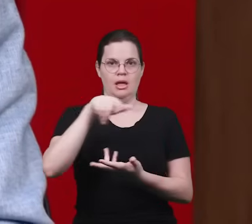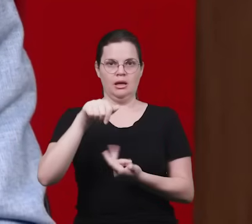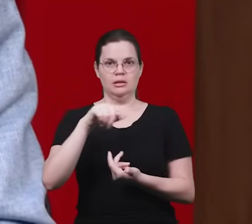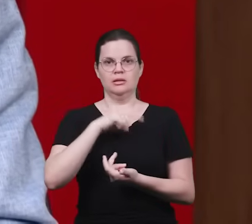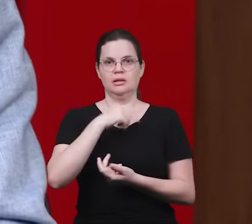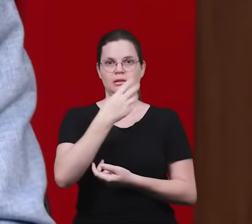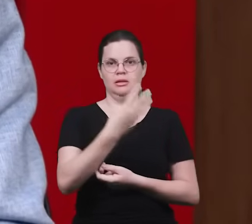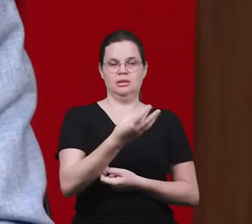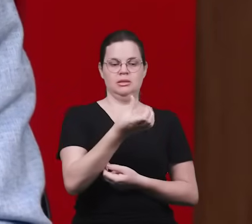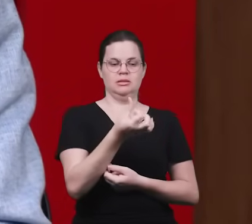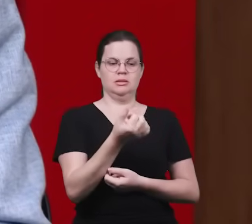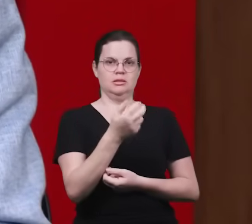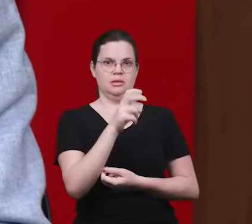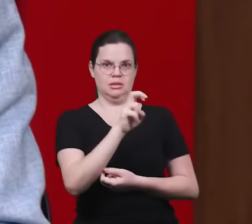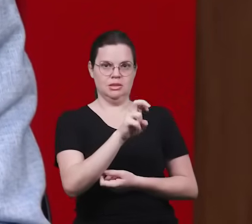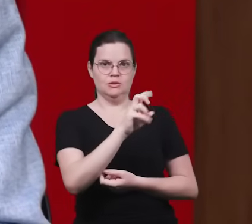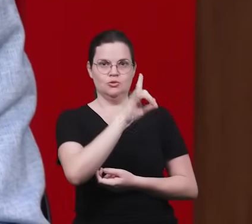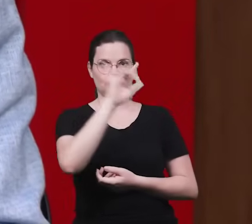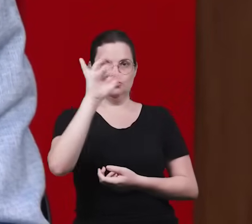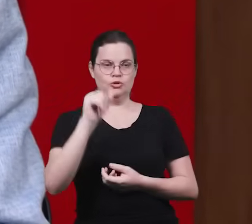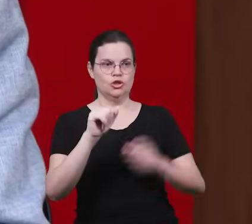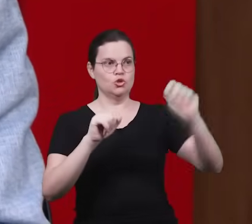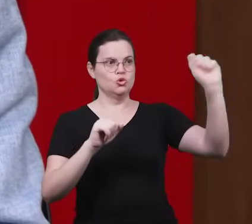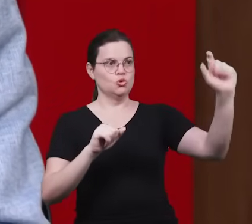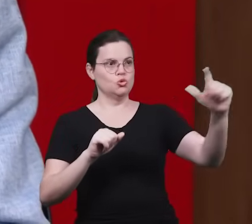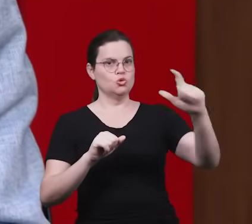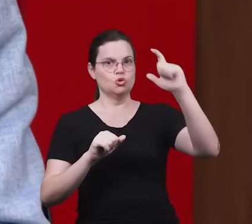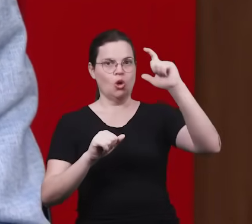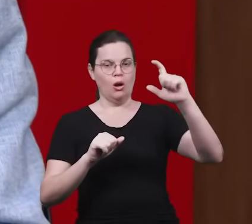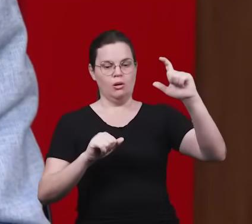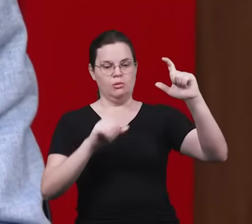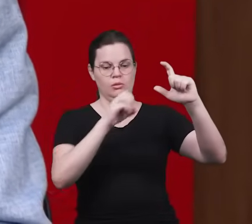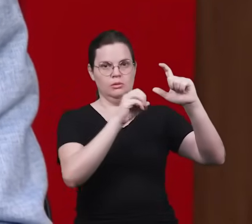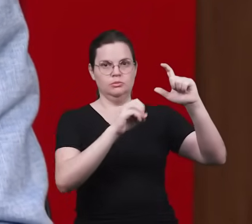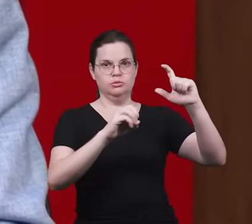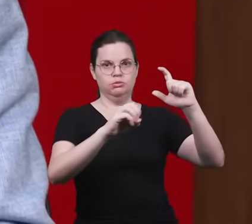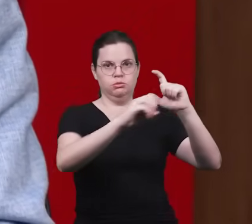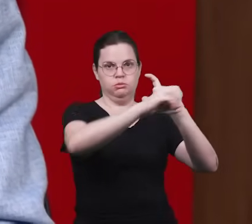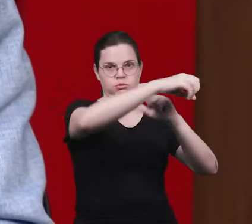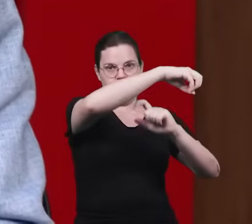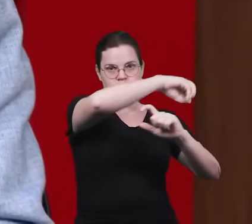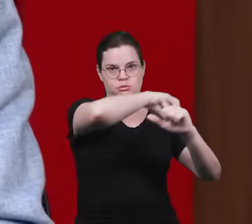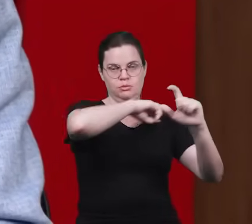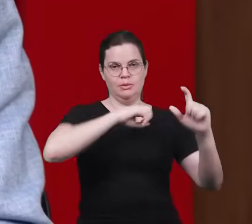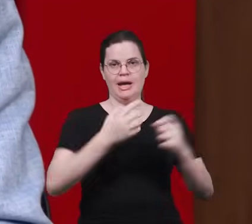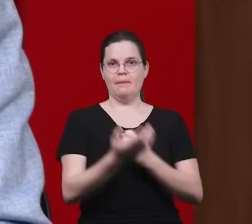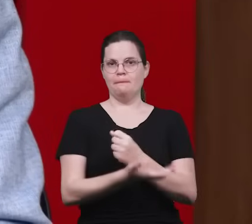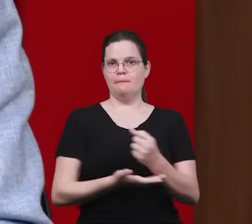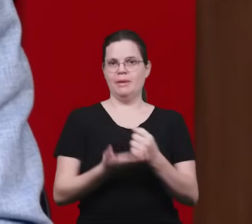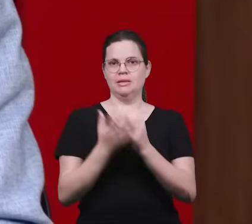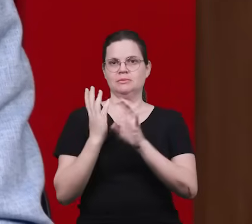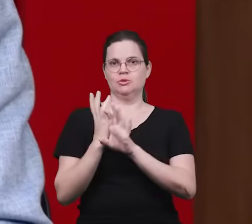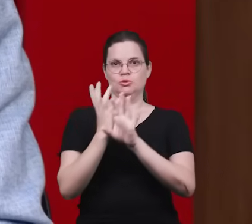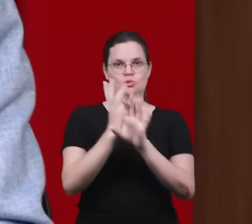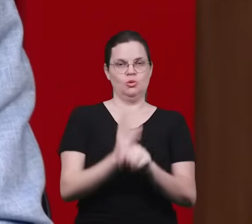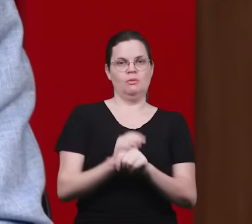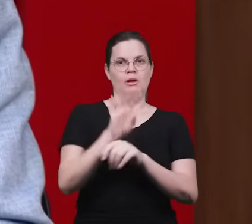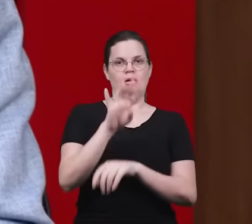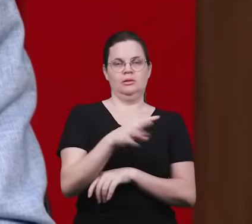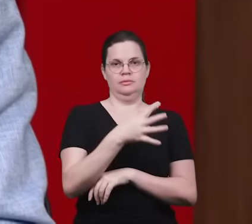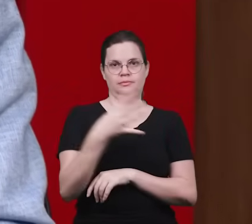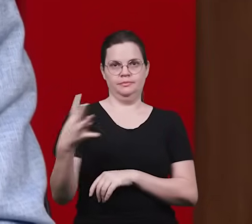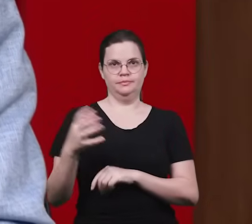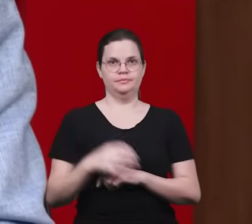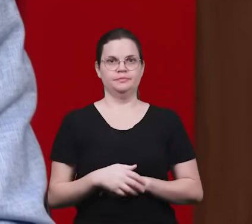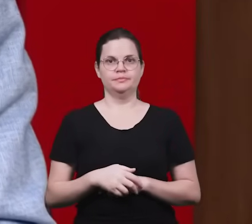Sol. Então, essas são as bases também do calendário judaico. No calendário juliano e